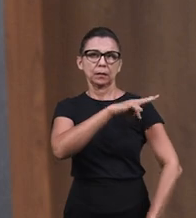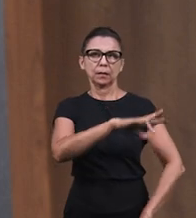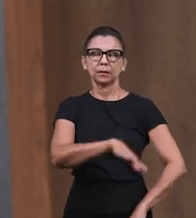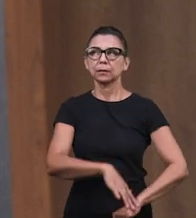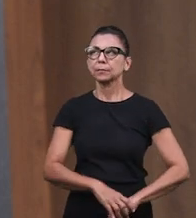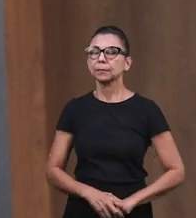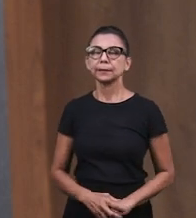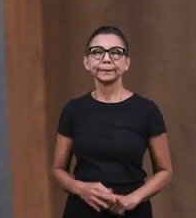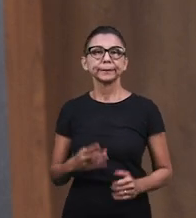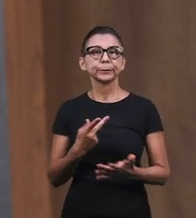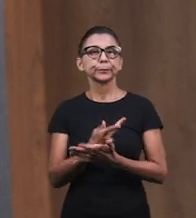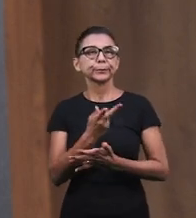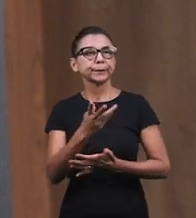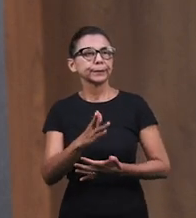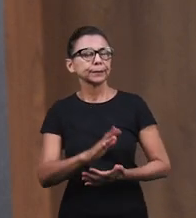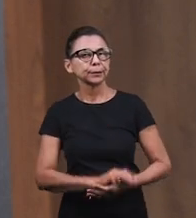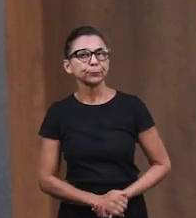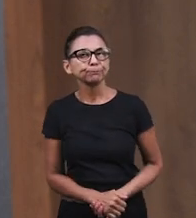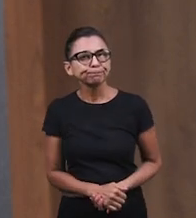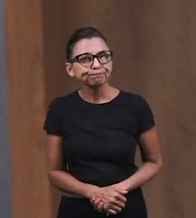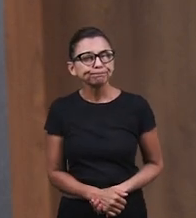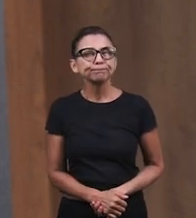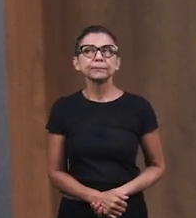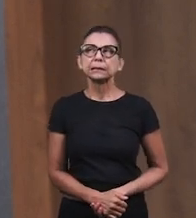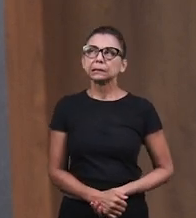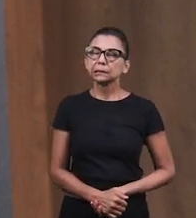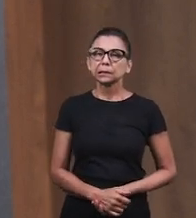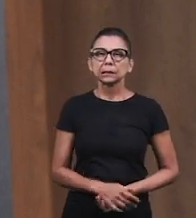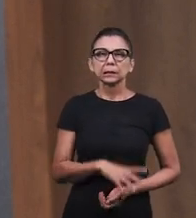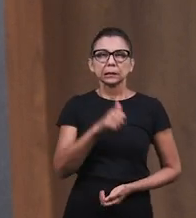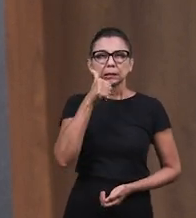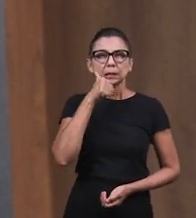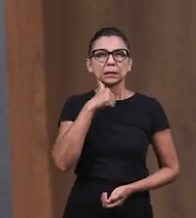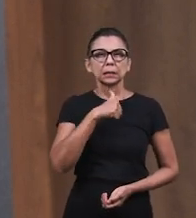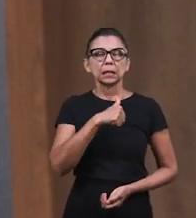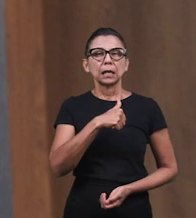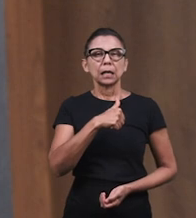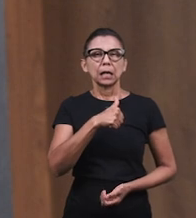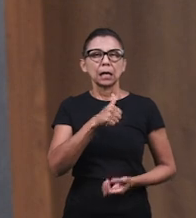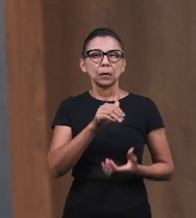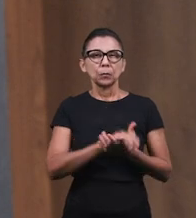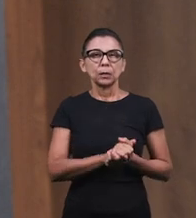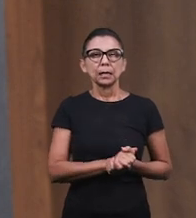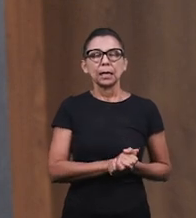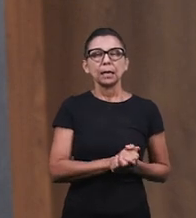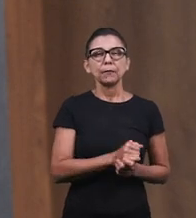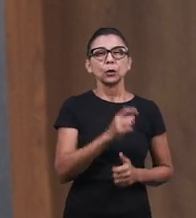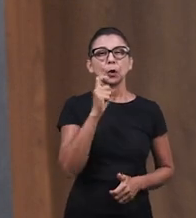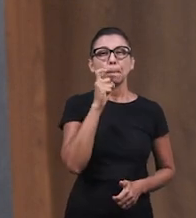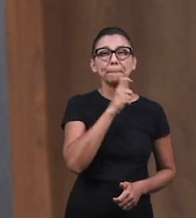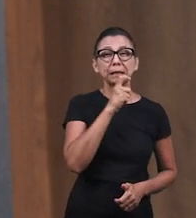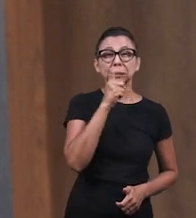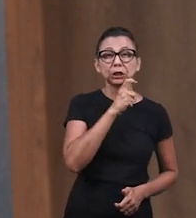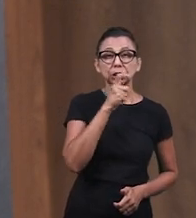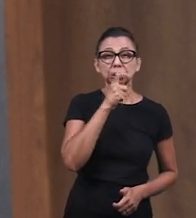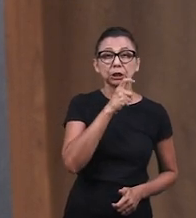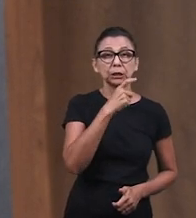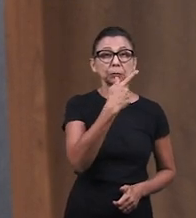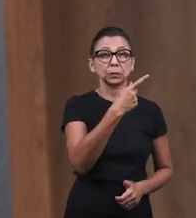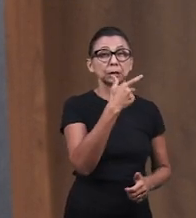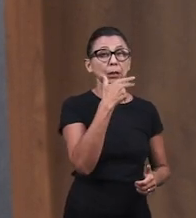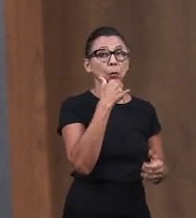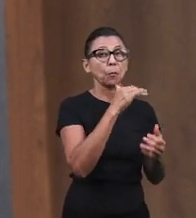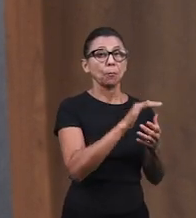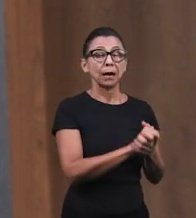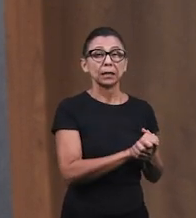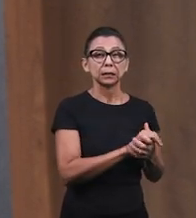acontecimento chegou aos ouvidos de Potifar. Numa outra versão, aquela mulher mentiu sobre José e José terminou preso por algo